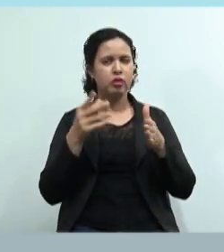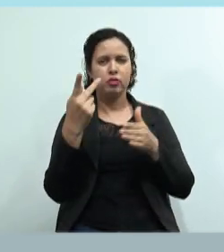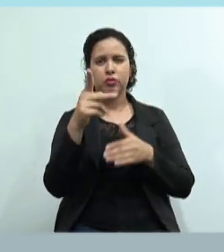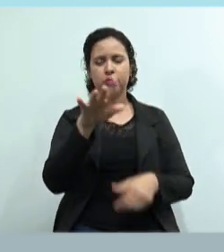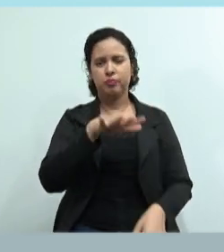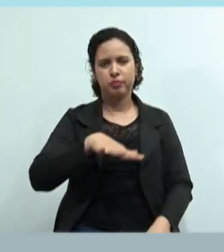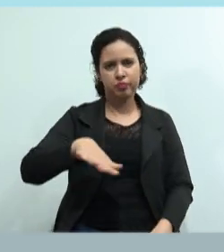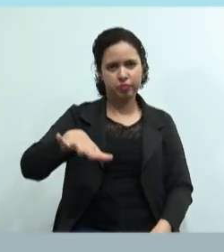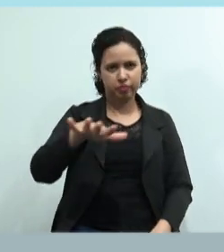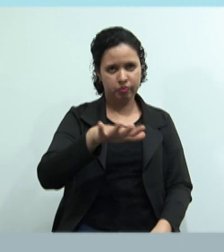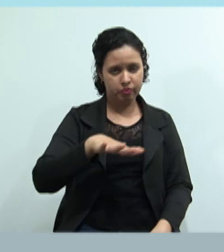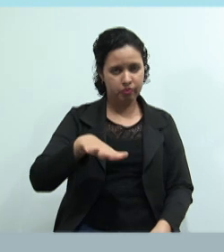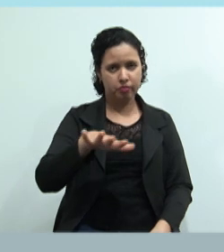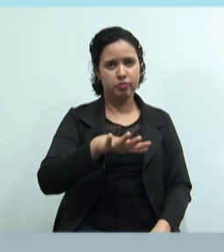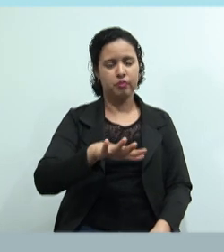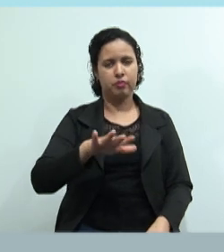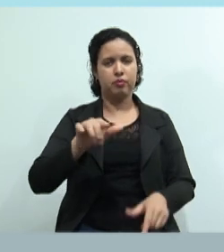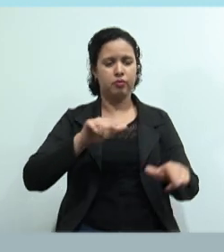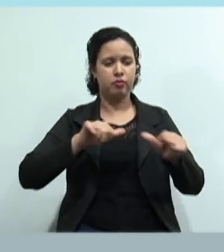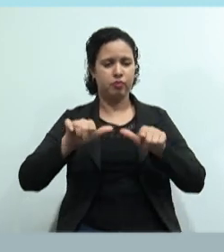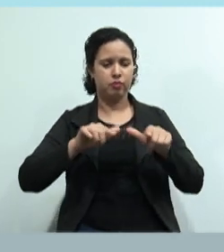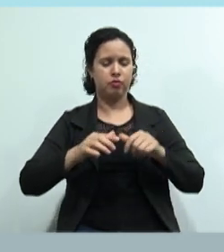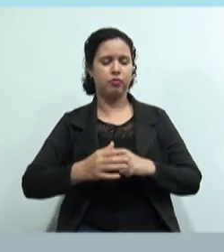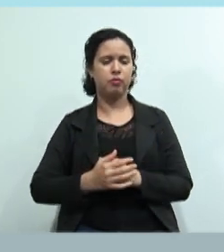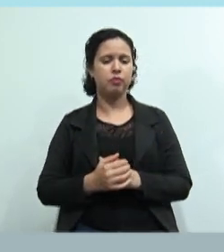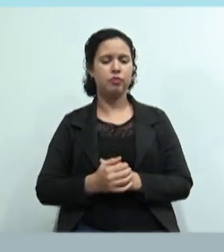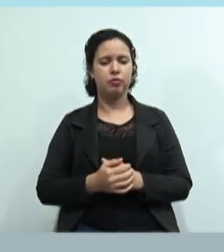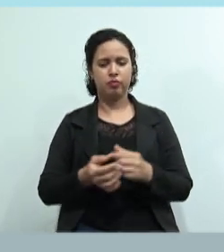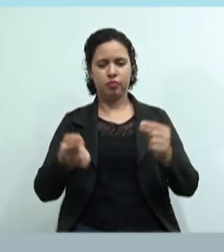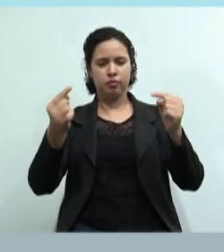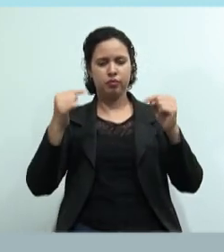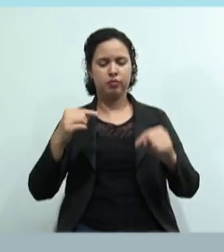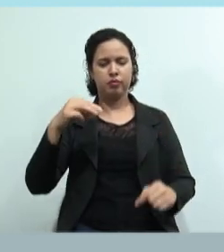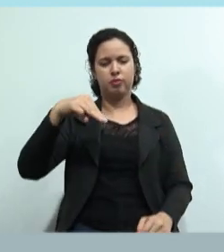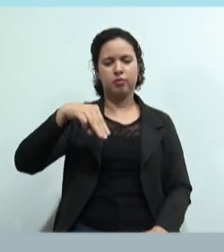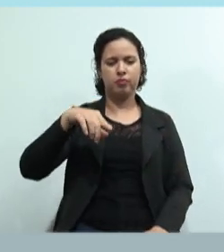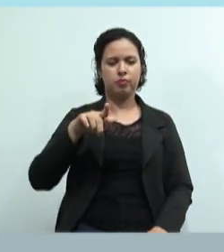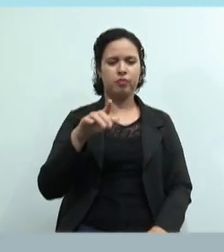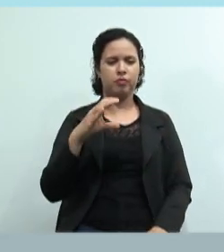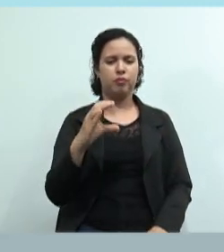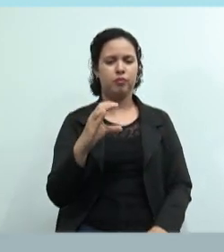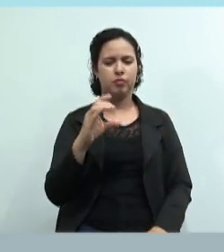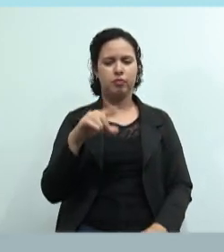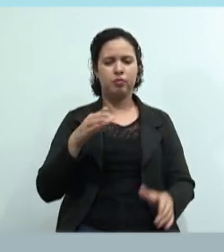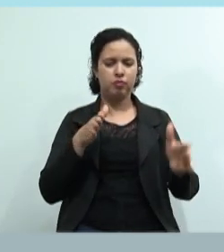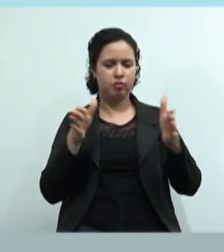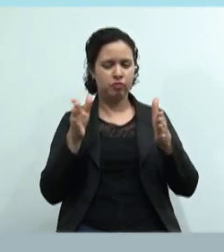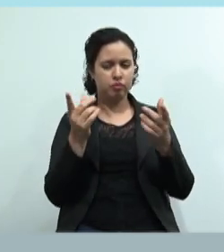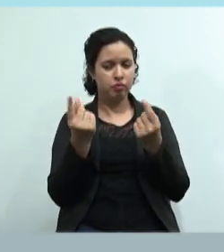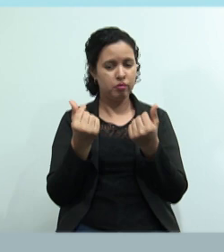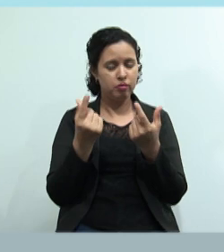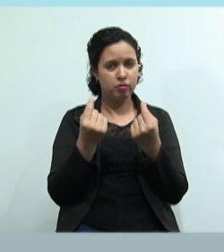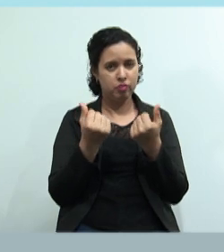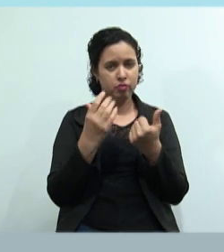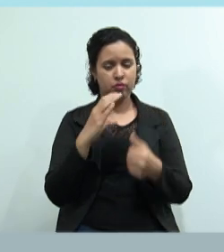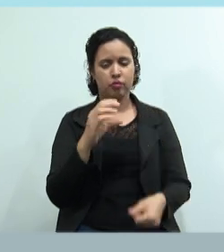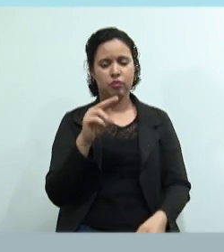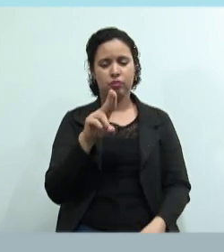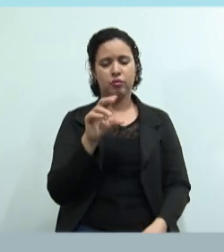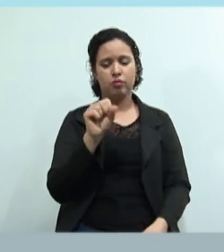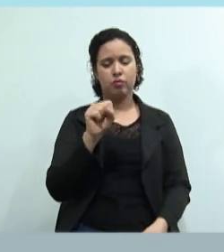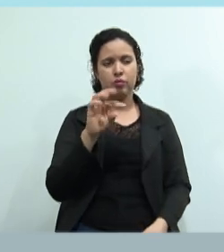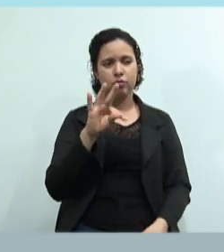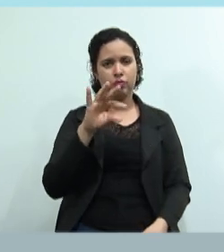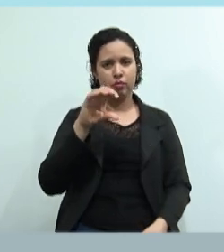de atuação. MGC. Margem de ganho sobre o custo. Você deve definir